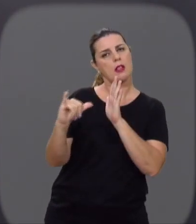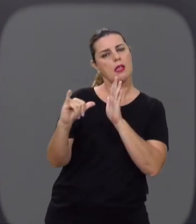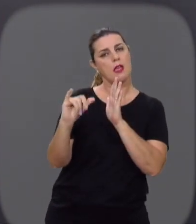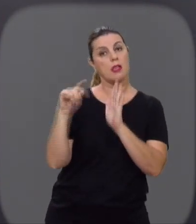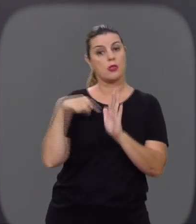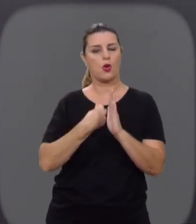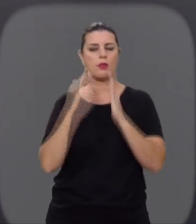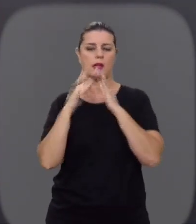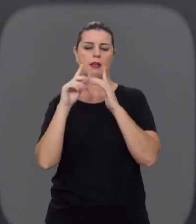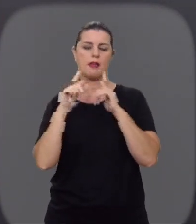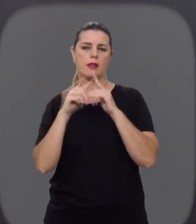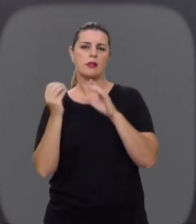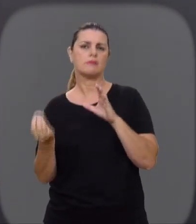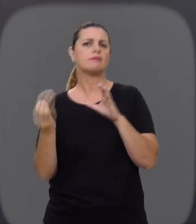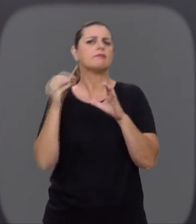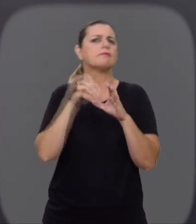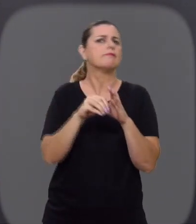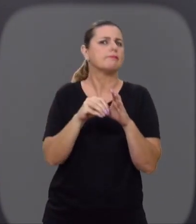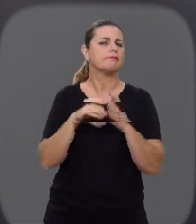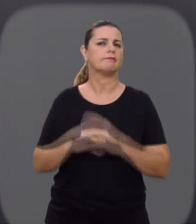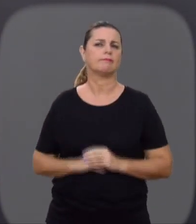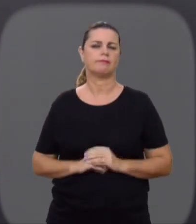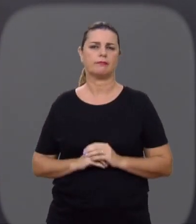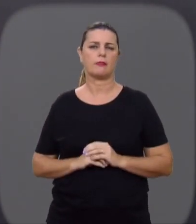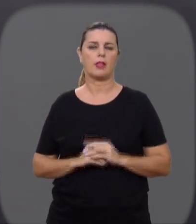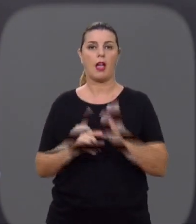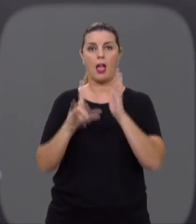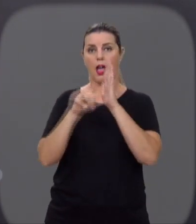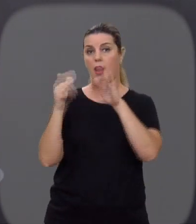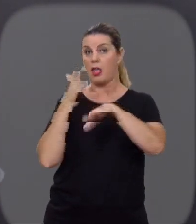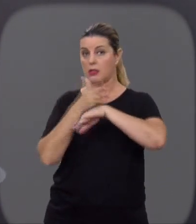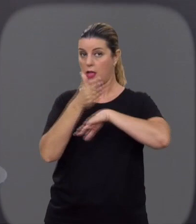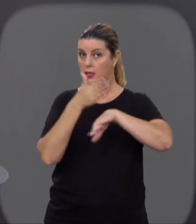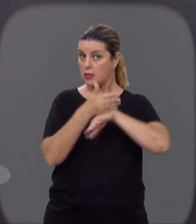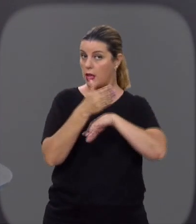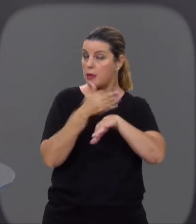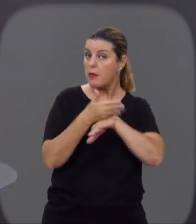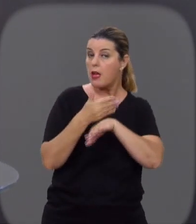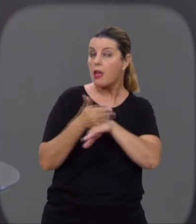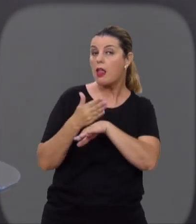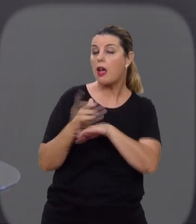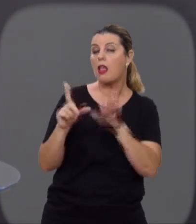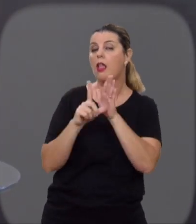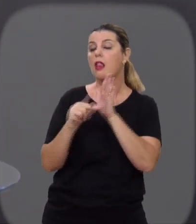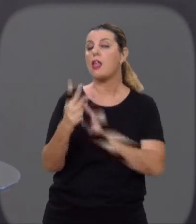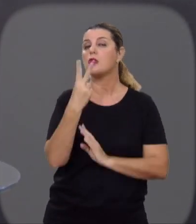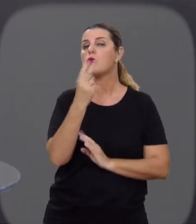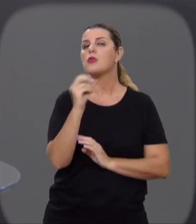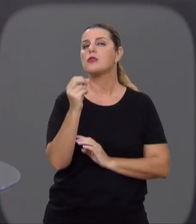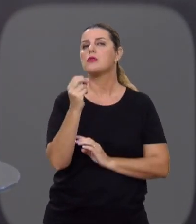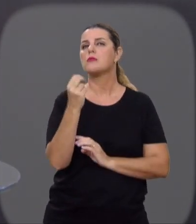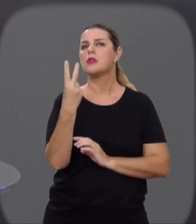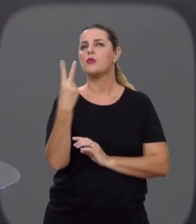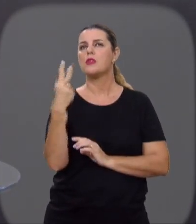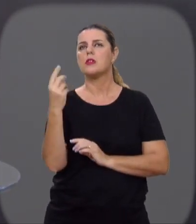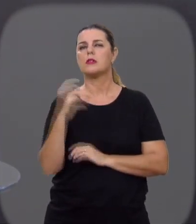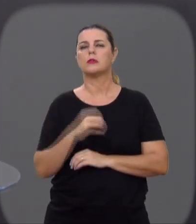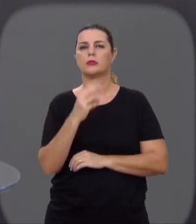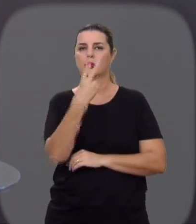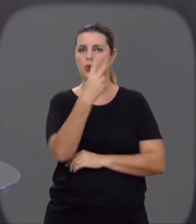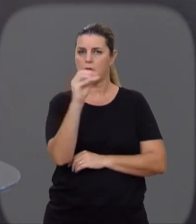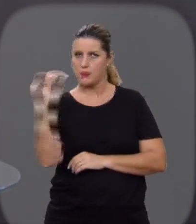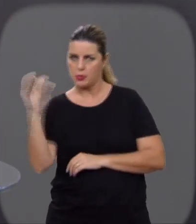onde nossas igrejas se enquadram, estão inseridas. A Lei de Acessibilidade, que é uma lei que surgiu no ano de